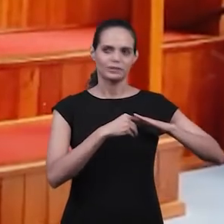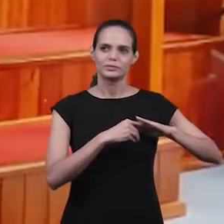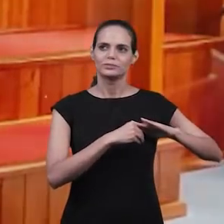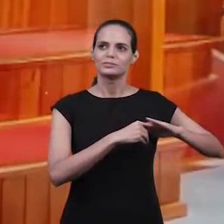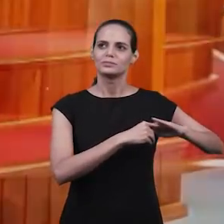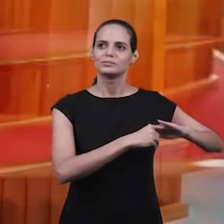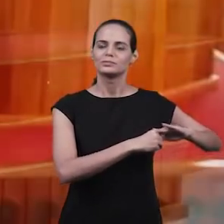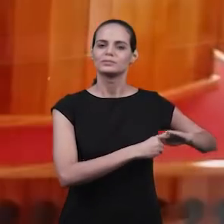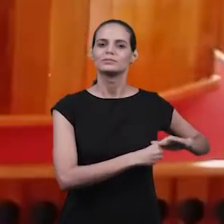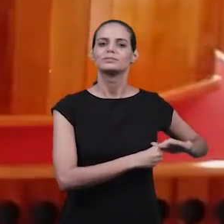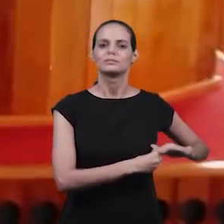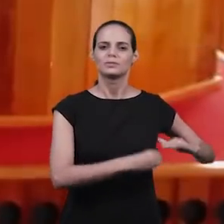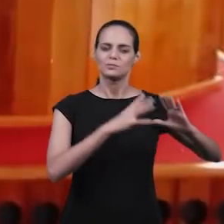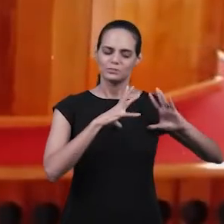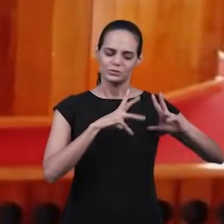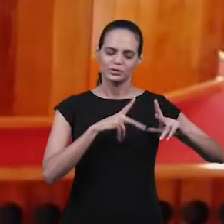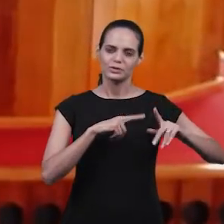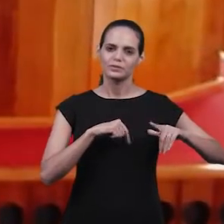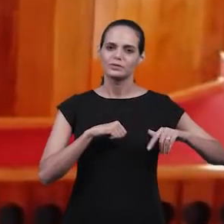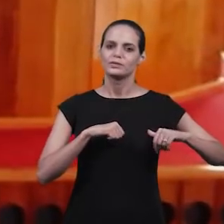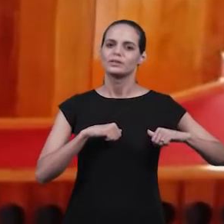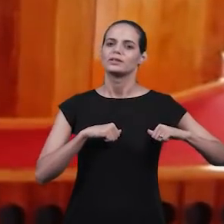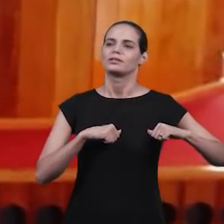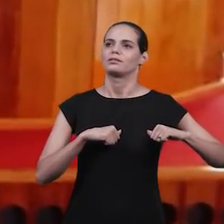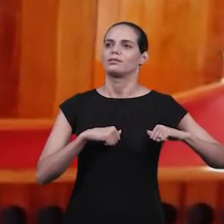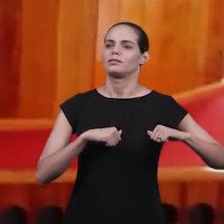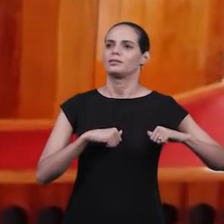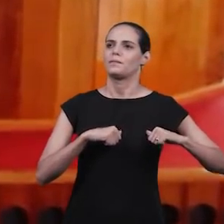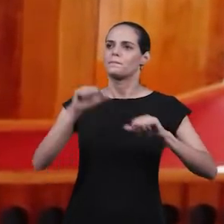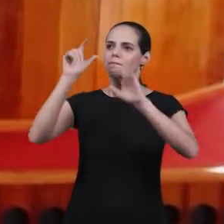perdoa-me do vil pecado,